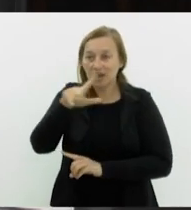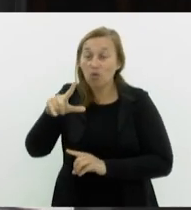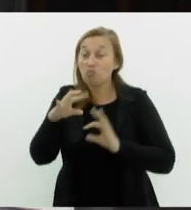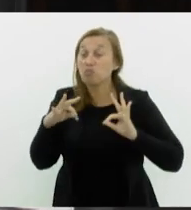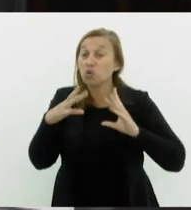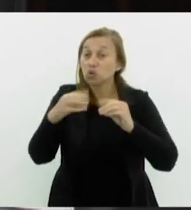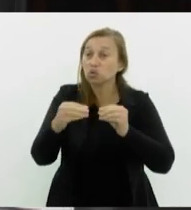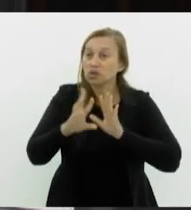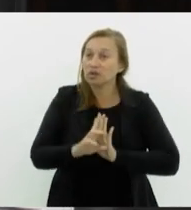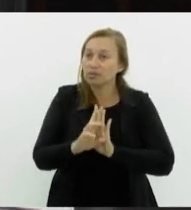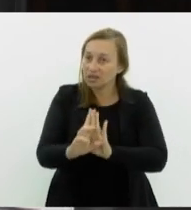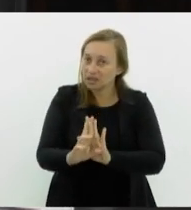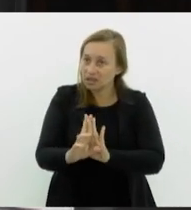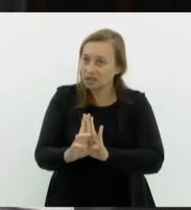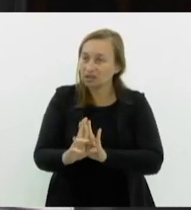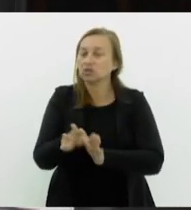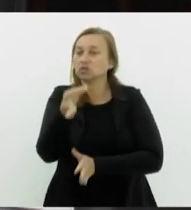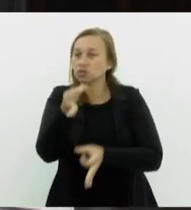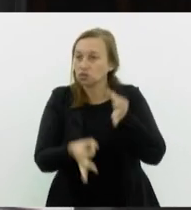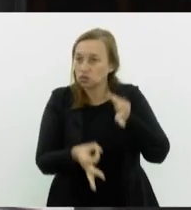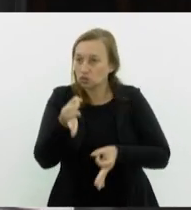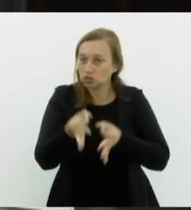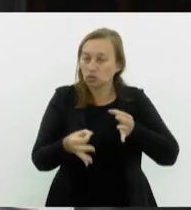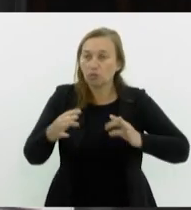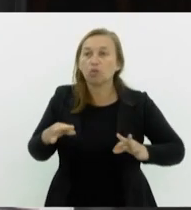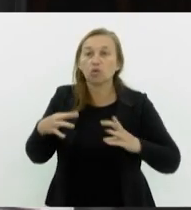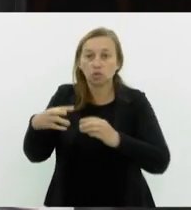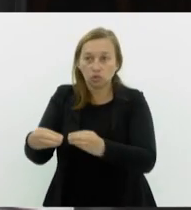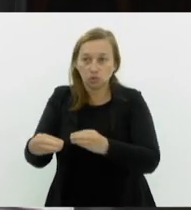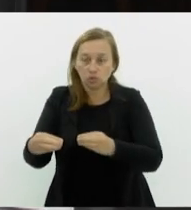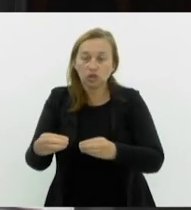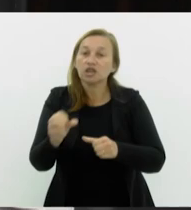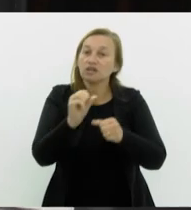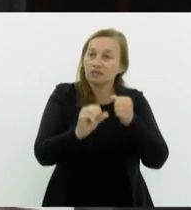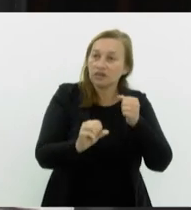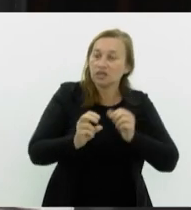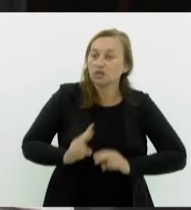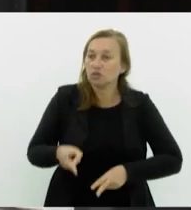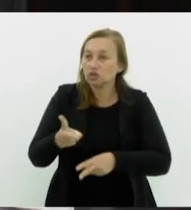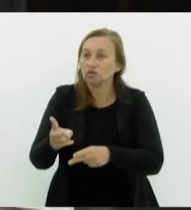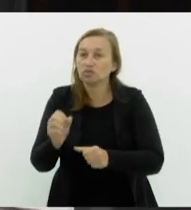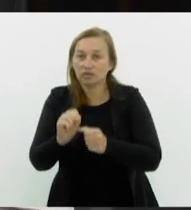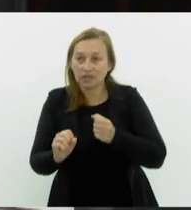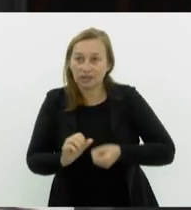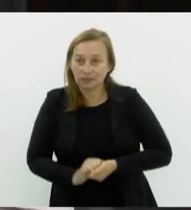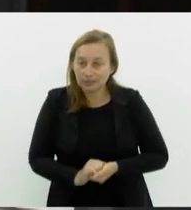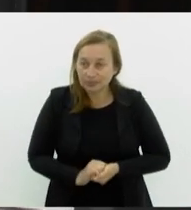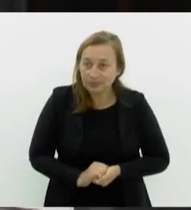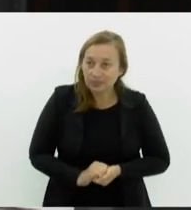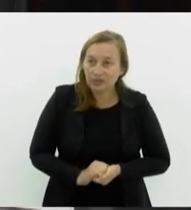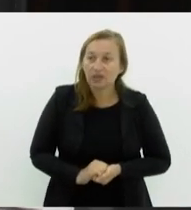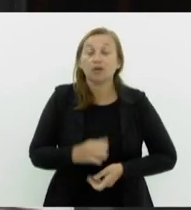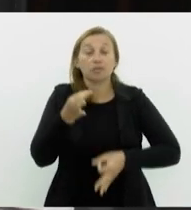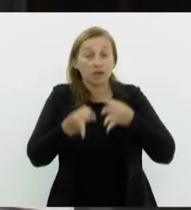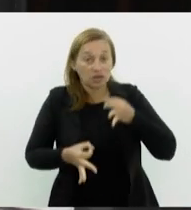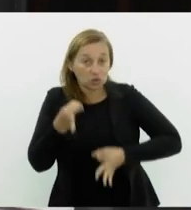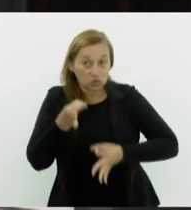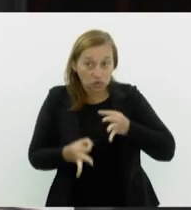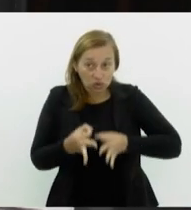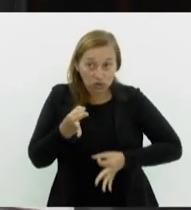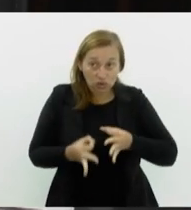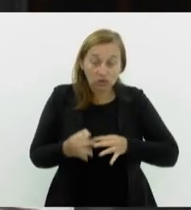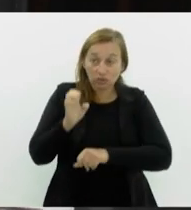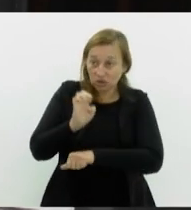que representa em termos de justiça e por tudo que fez e continua fazendo, né, pela justiça